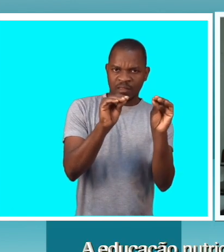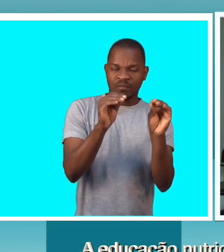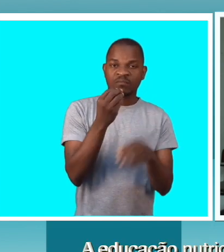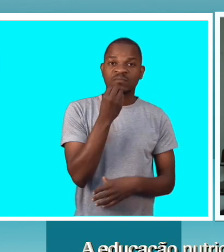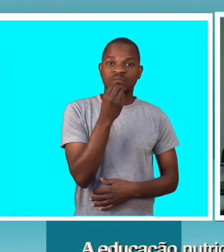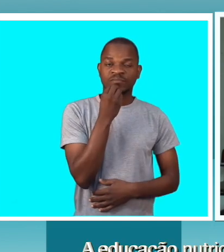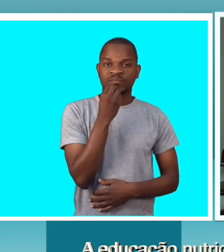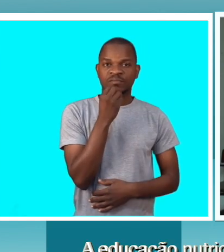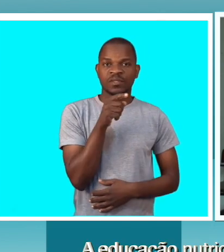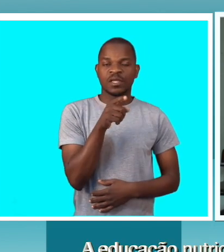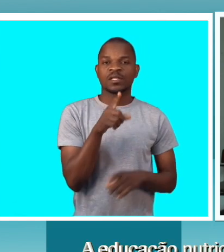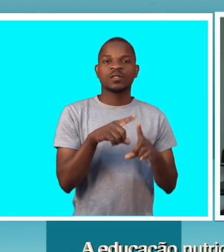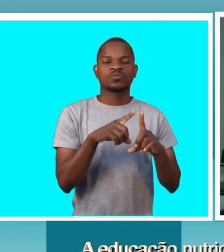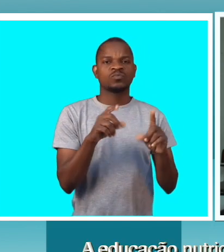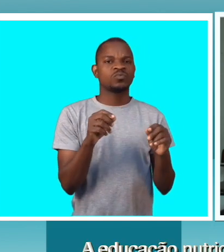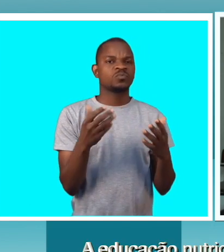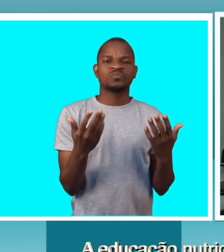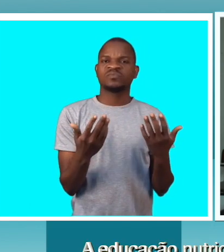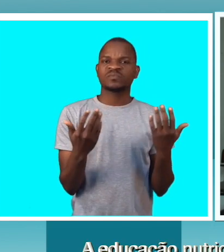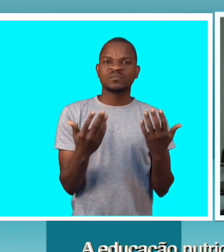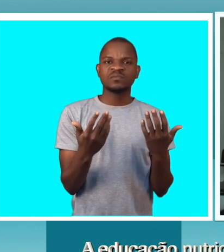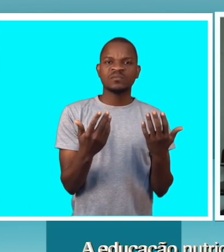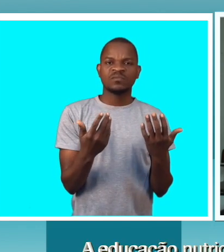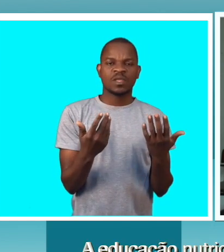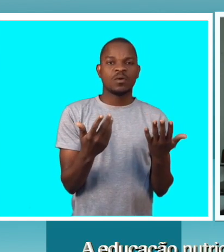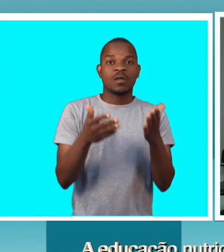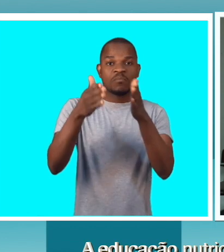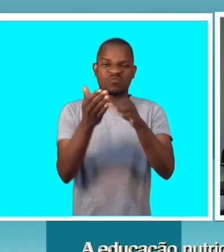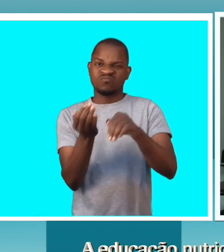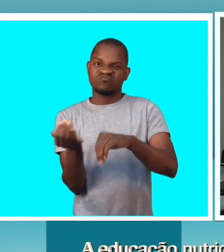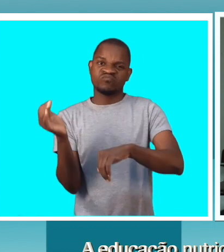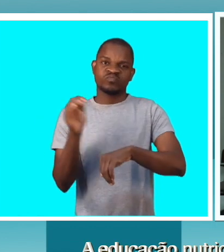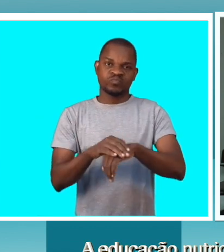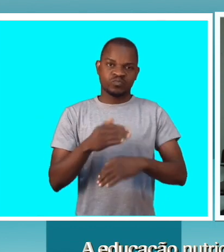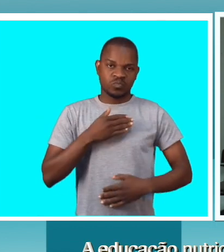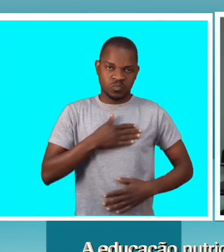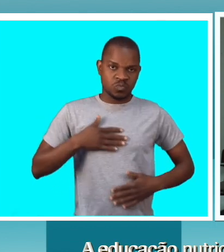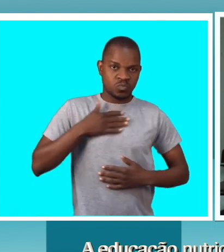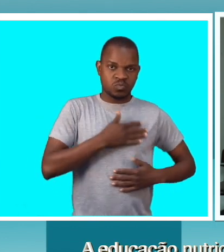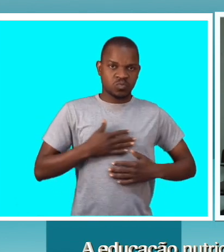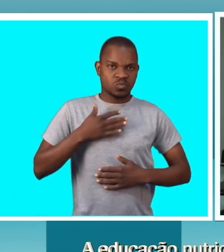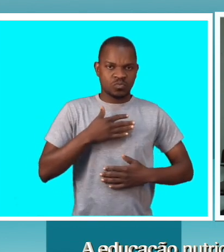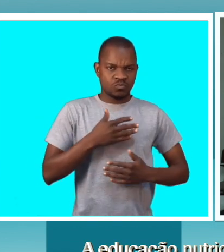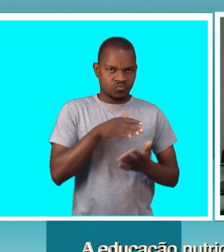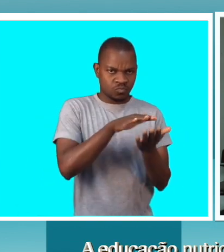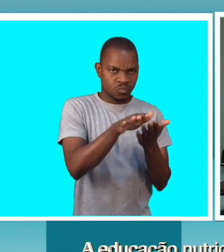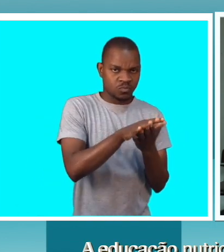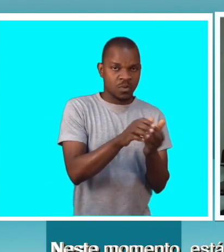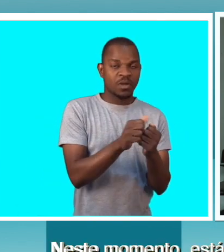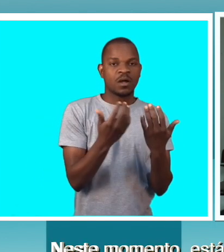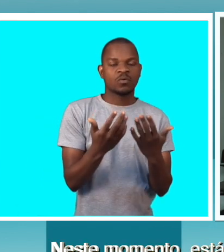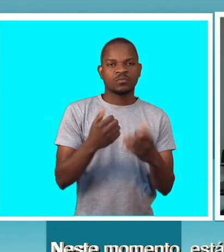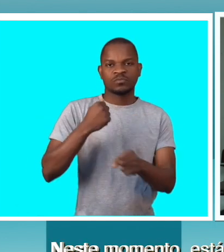nutricional é uma prática que é comum, por exemplo, que é orientada por um nutricionista ou outro profissional da área.